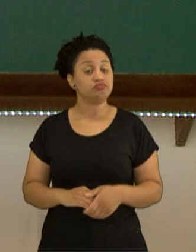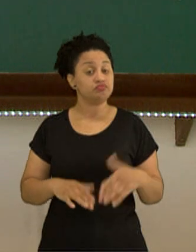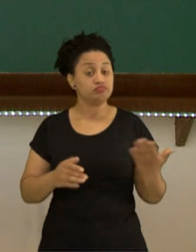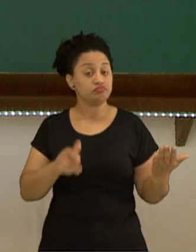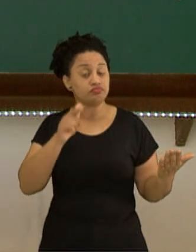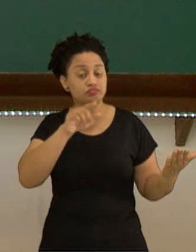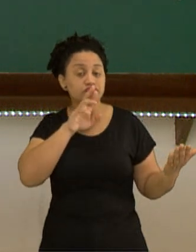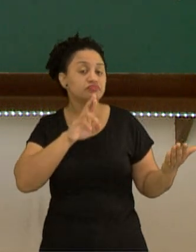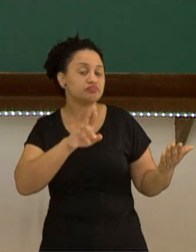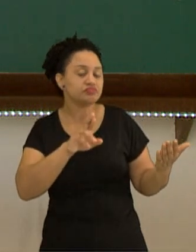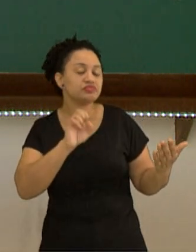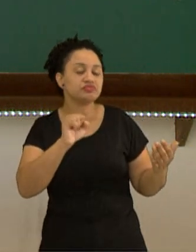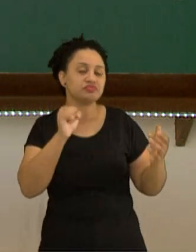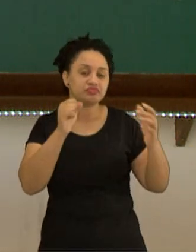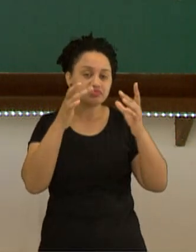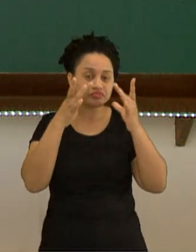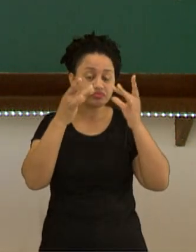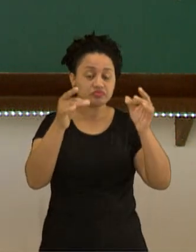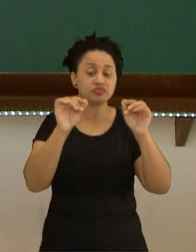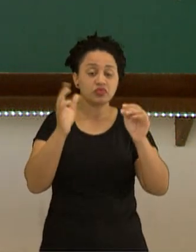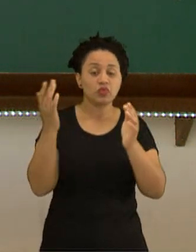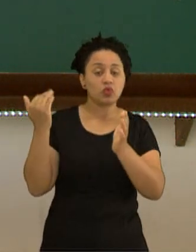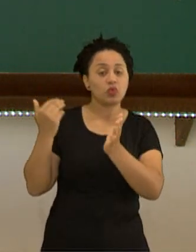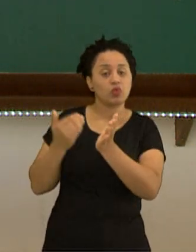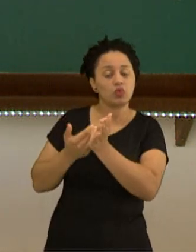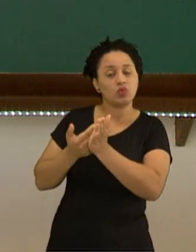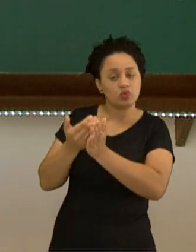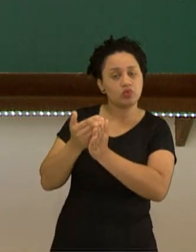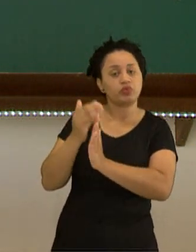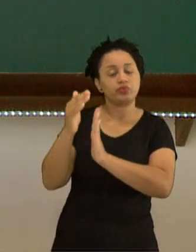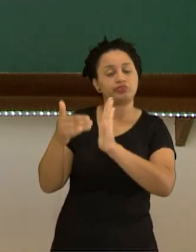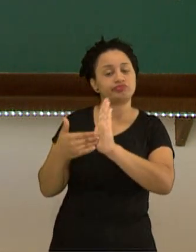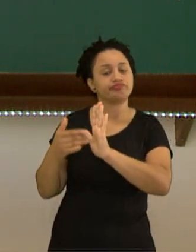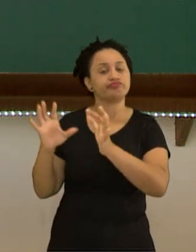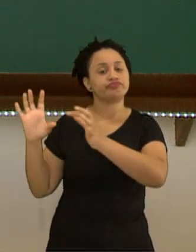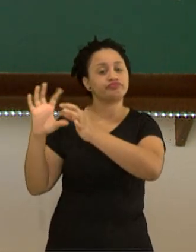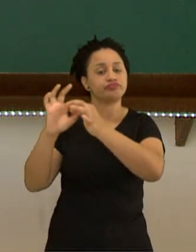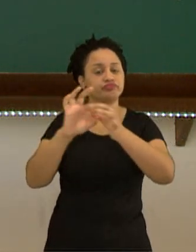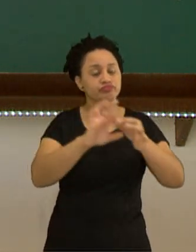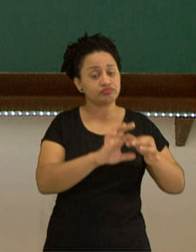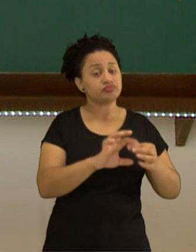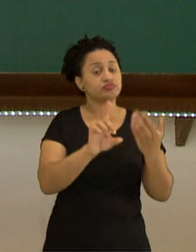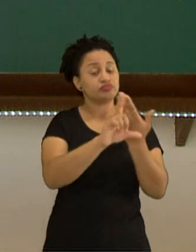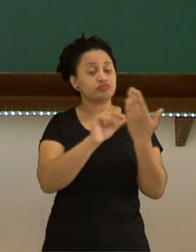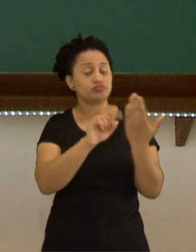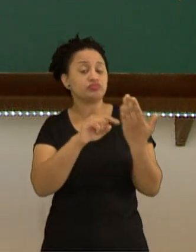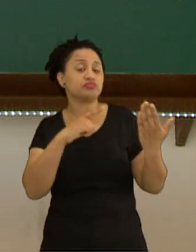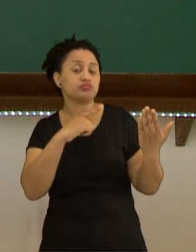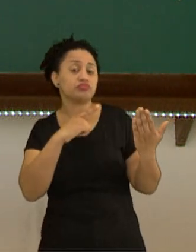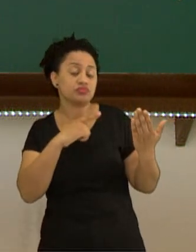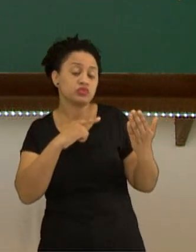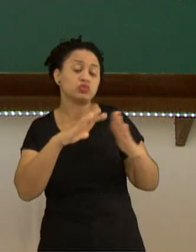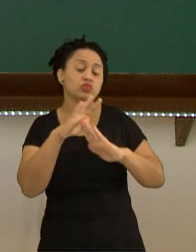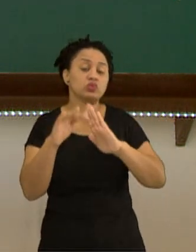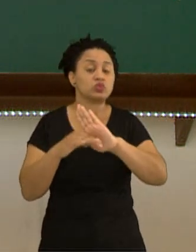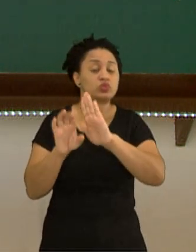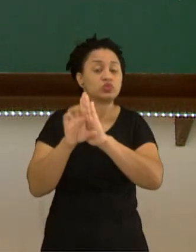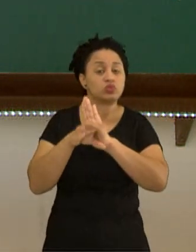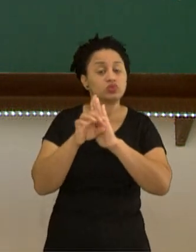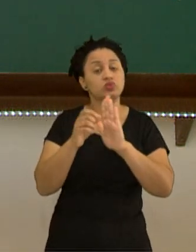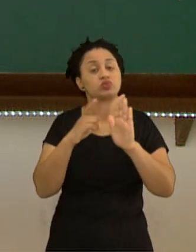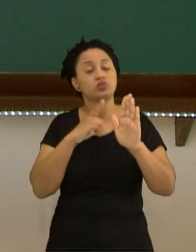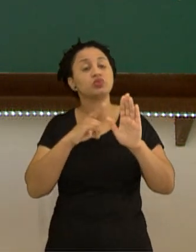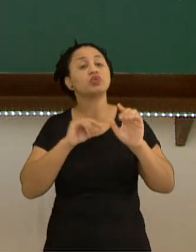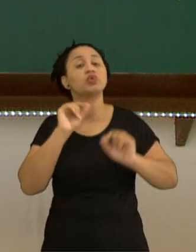Respondeu? Se você prestou atenção no início, em toda a contextualização que a autora faz, todo o conceito que ela aborda do que